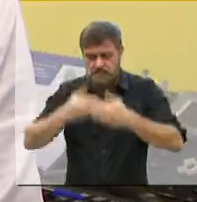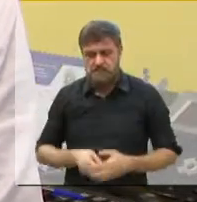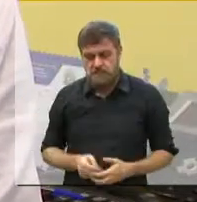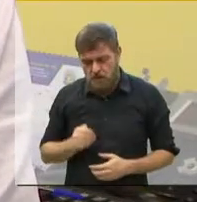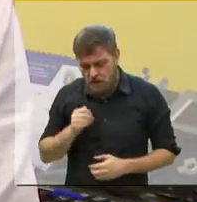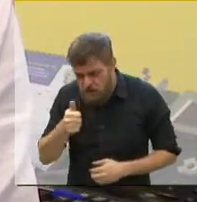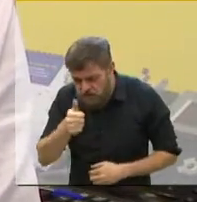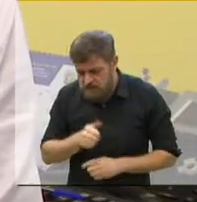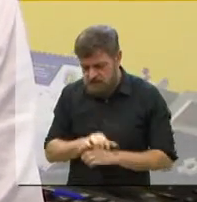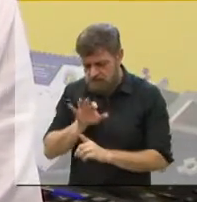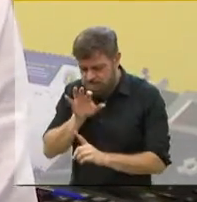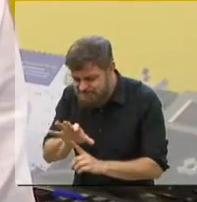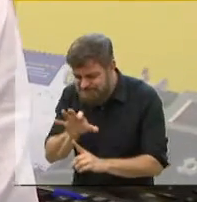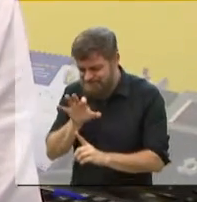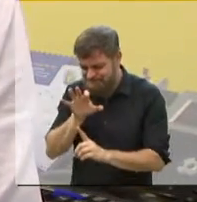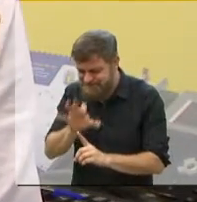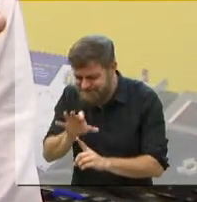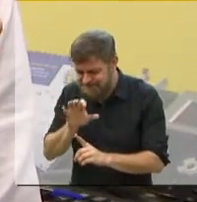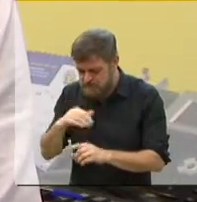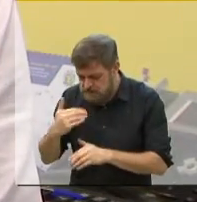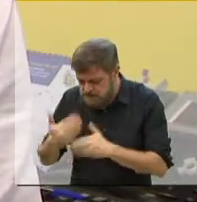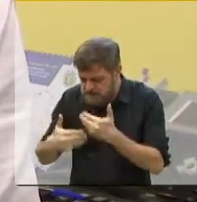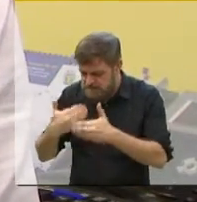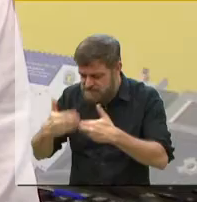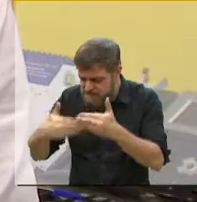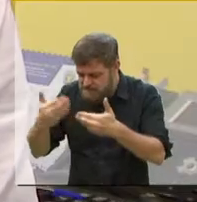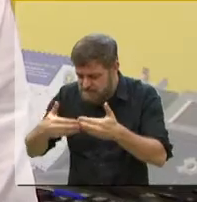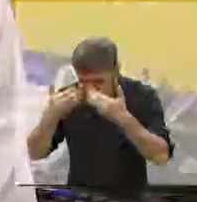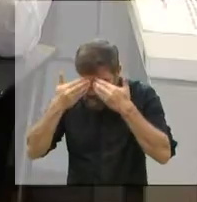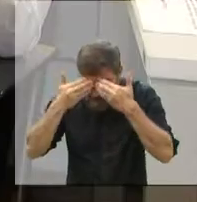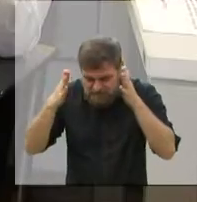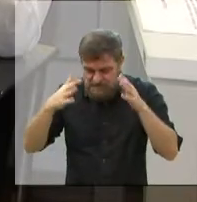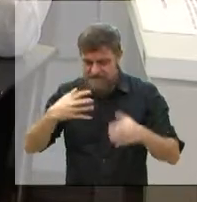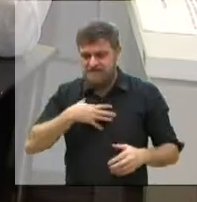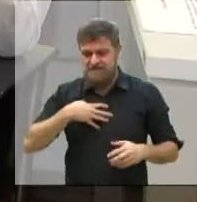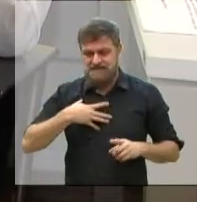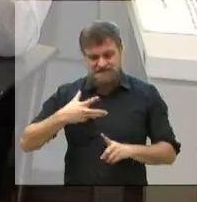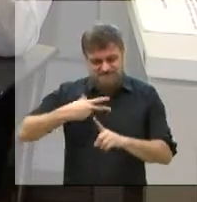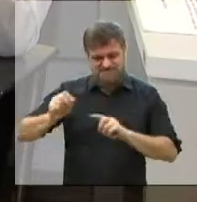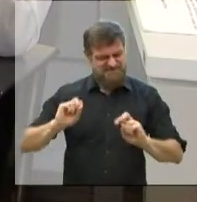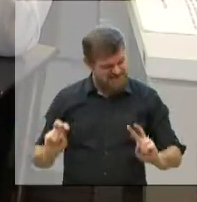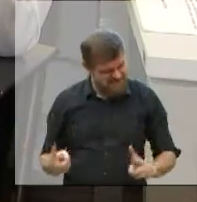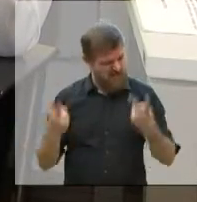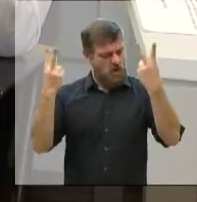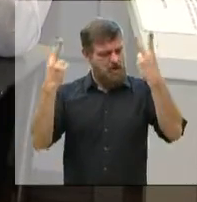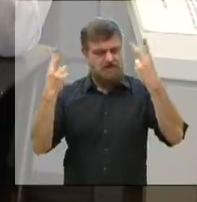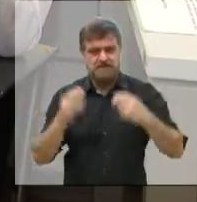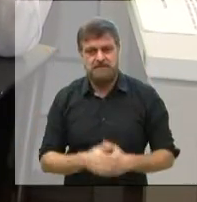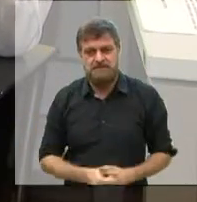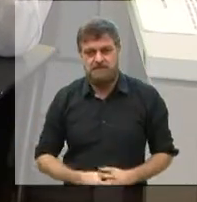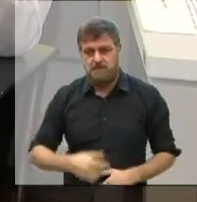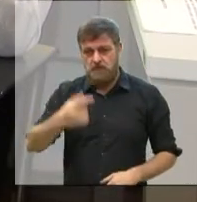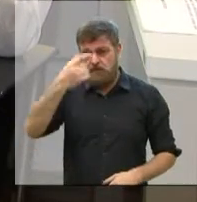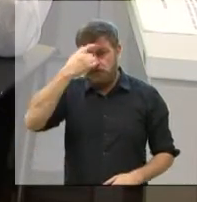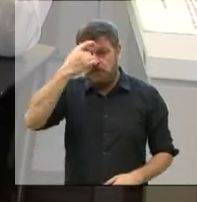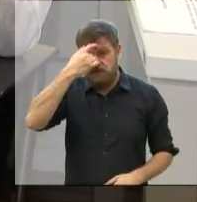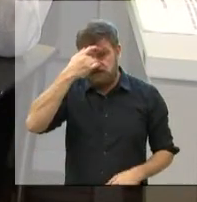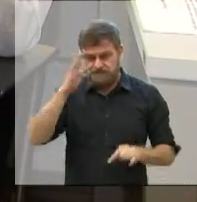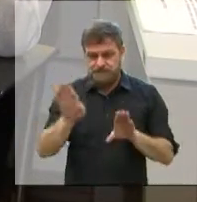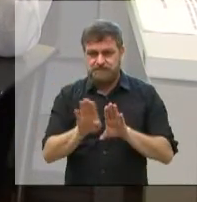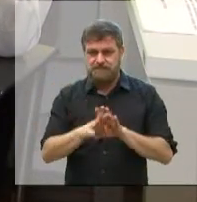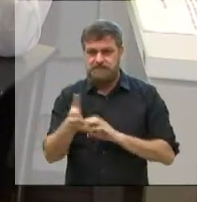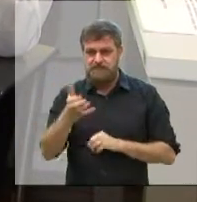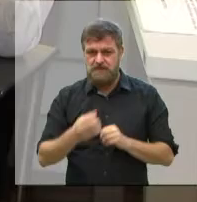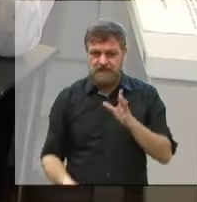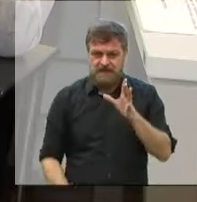que eu vou conseguindo implantar cada vez mais, eu me sinto vitorioso. Então, ainda falando aí de conscientização, o senhor pretende implantar